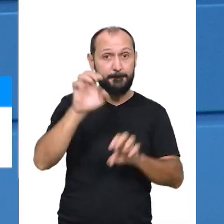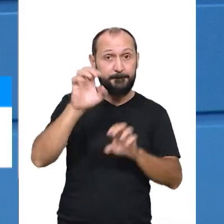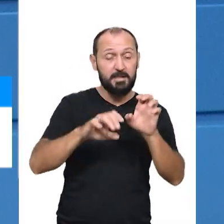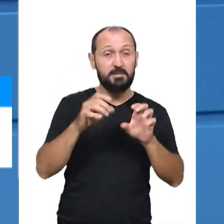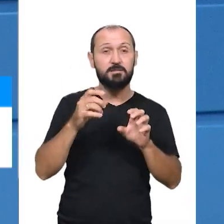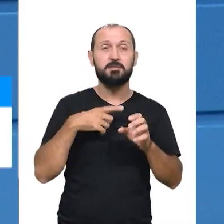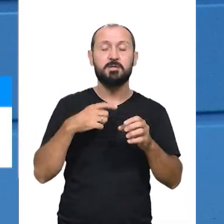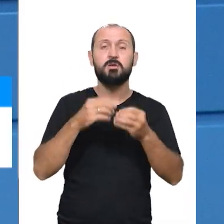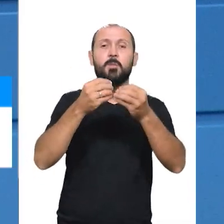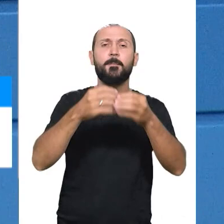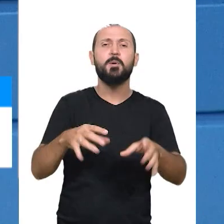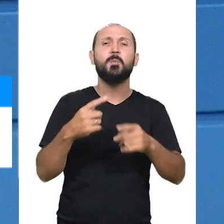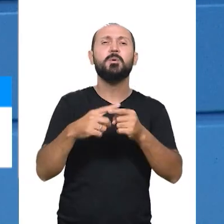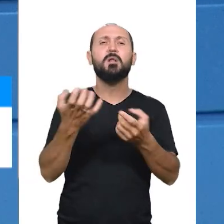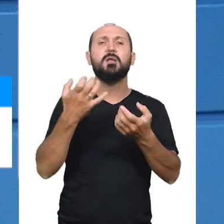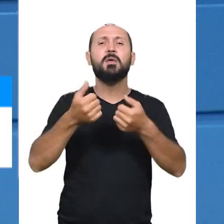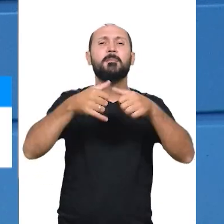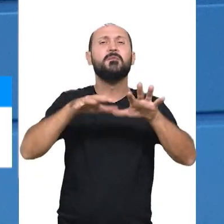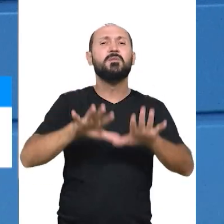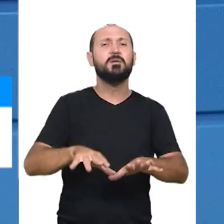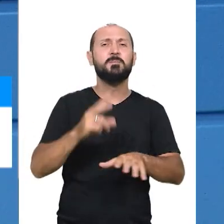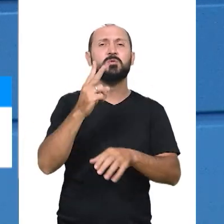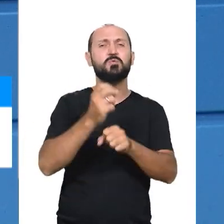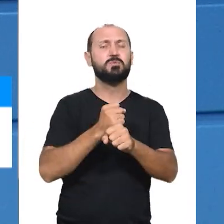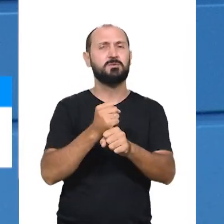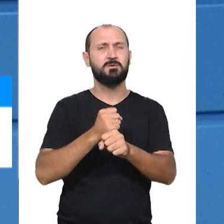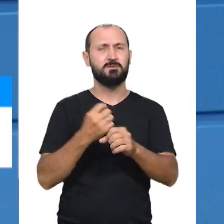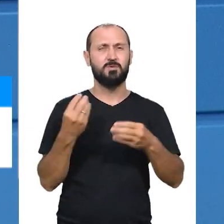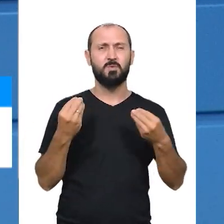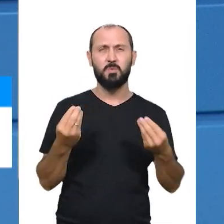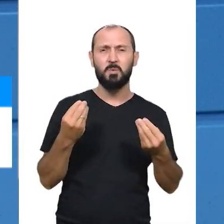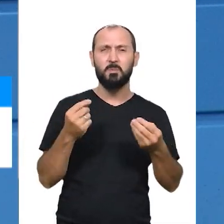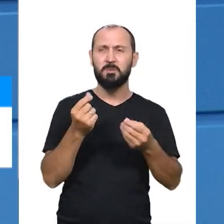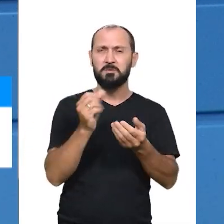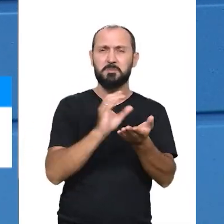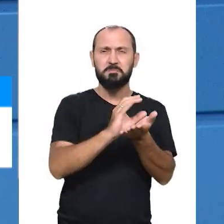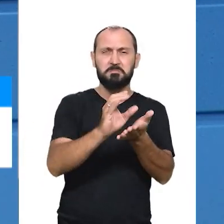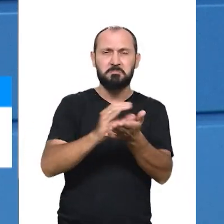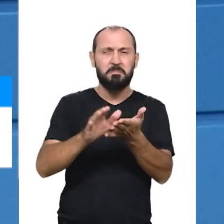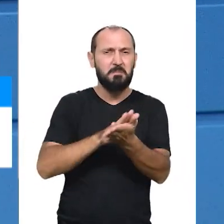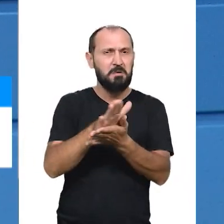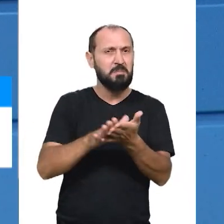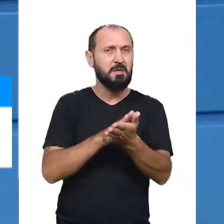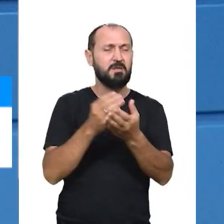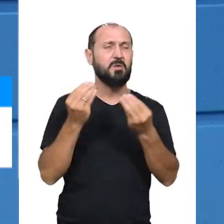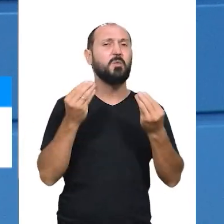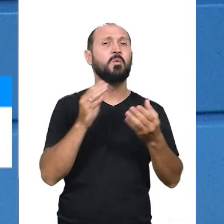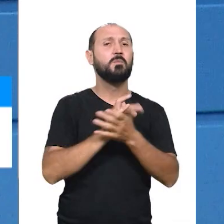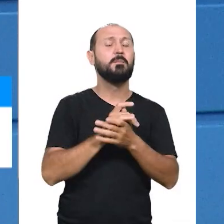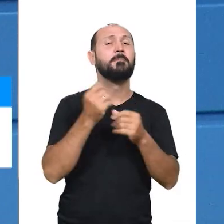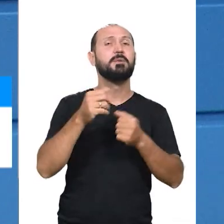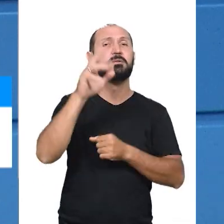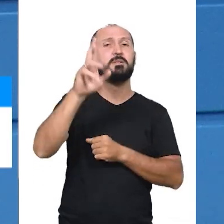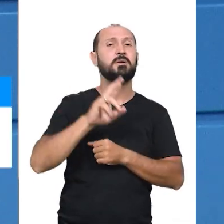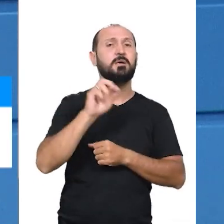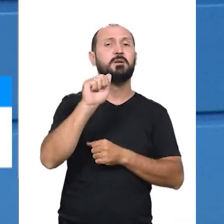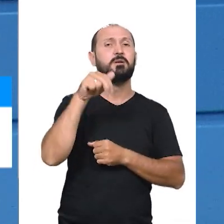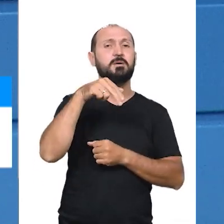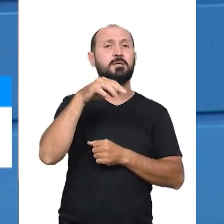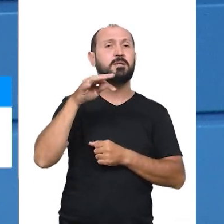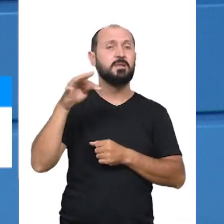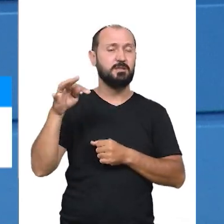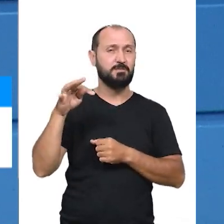Se a concessionária está tendo prejuízo, por que ela quer ficar mais 2 anos? E sem fazer nenhum investimento? Então, nós temos que